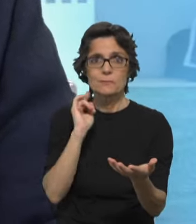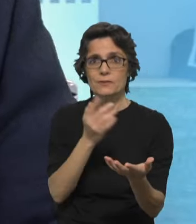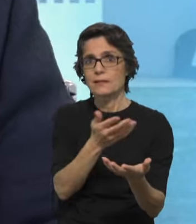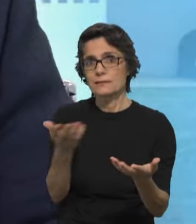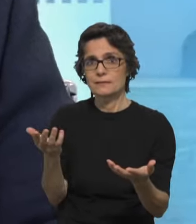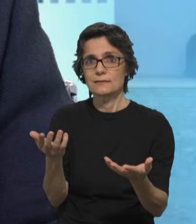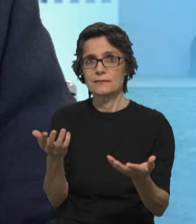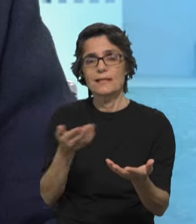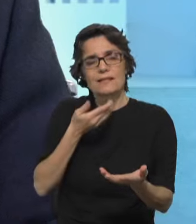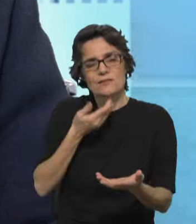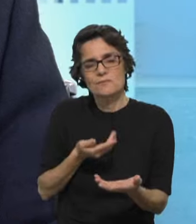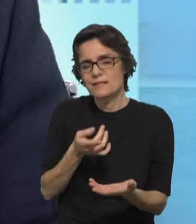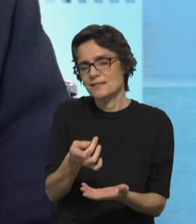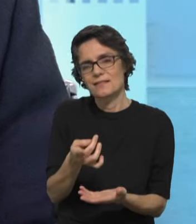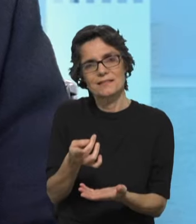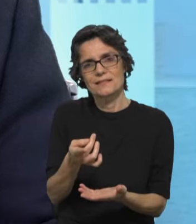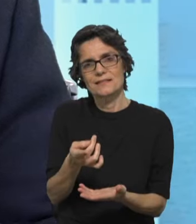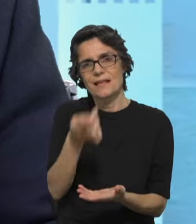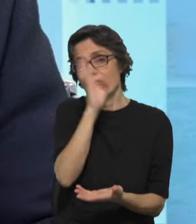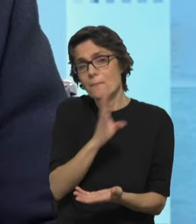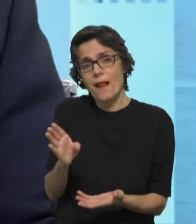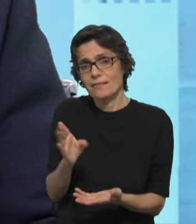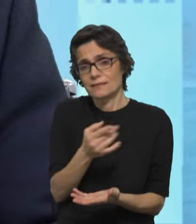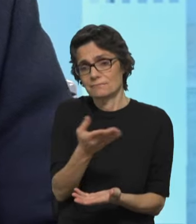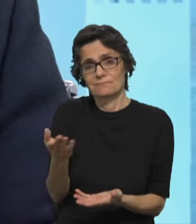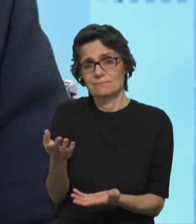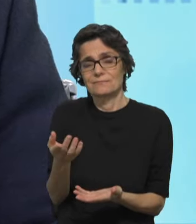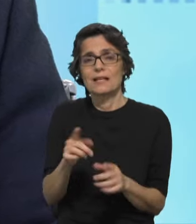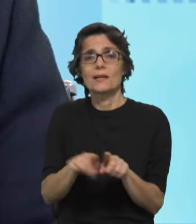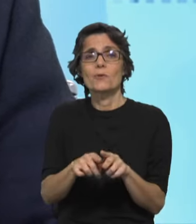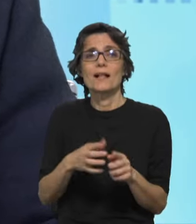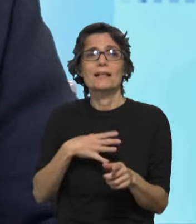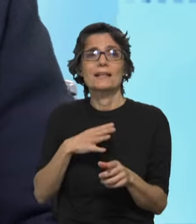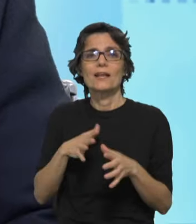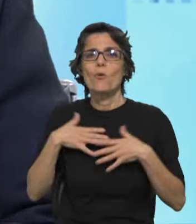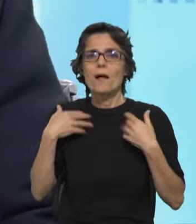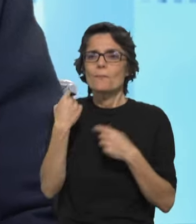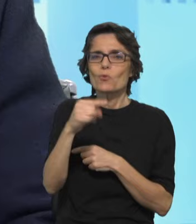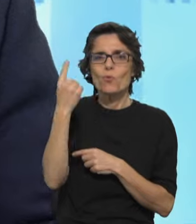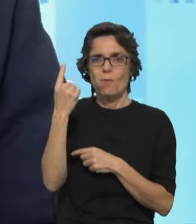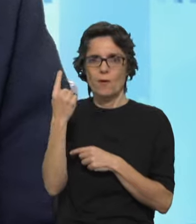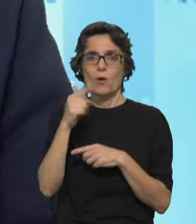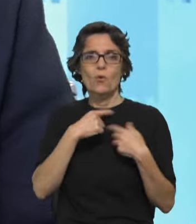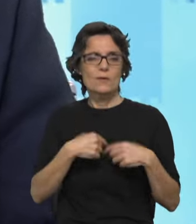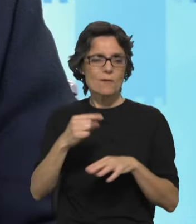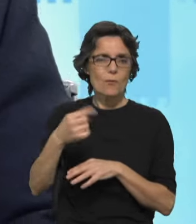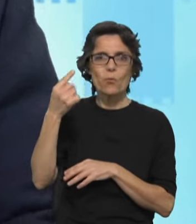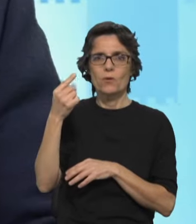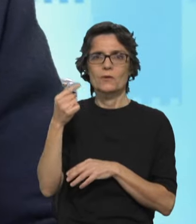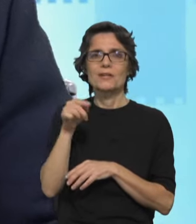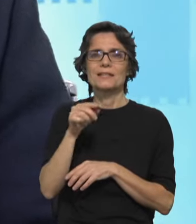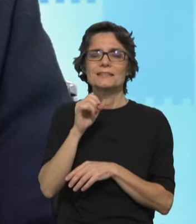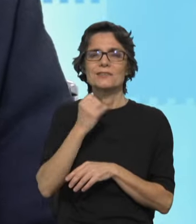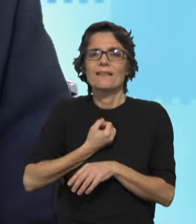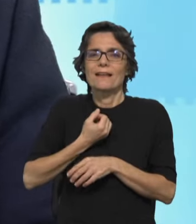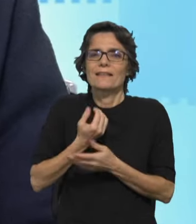fundo, é a experiência que vem dos atos, é a experiência de um só coração e de uma só alma, que é isso que faz crescer e que dá identidade